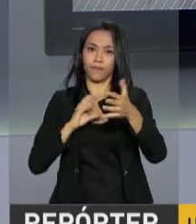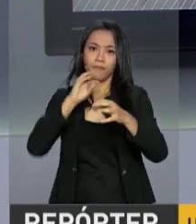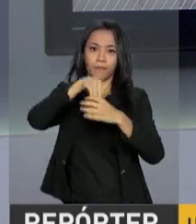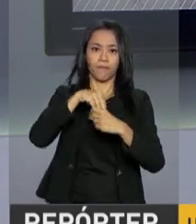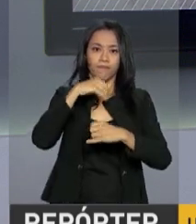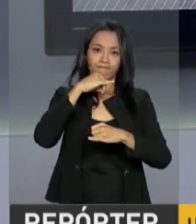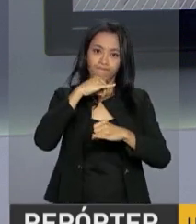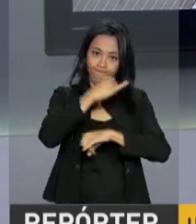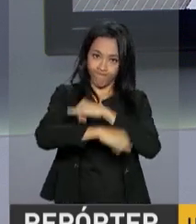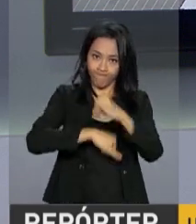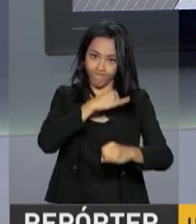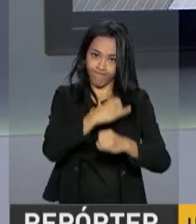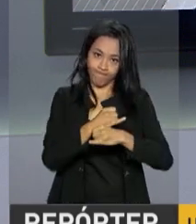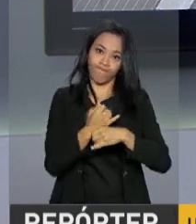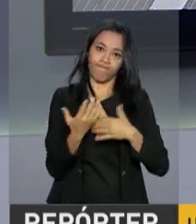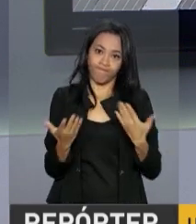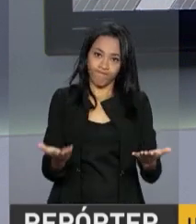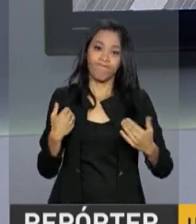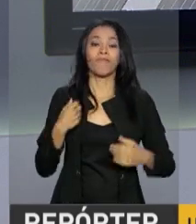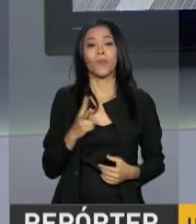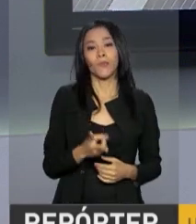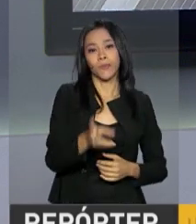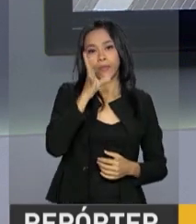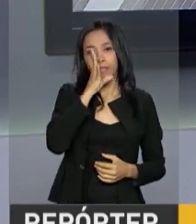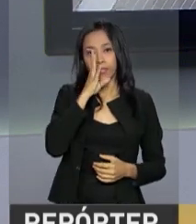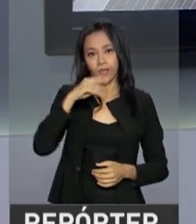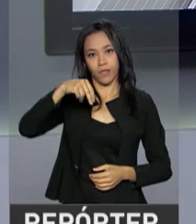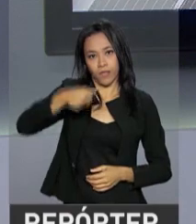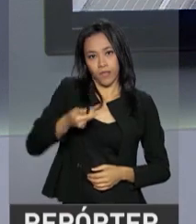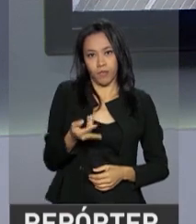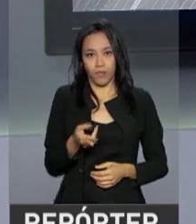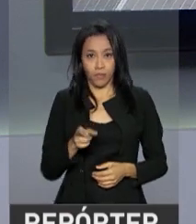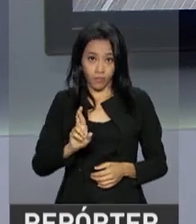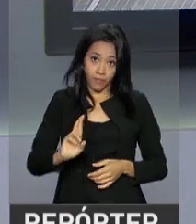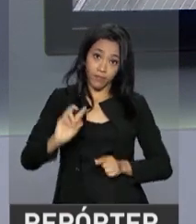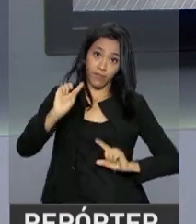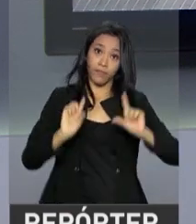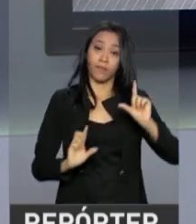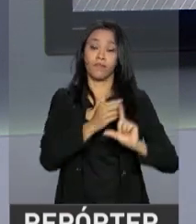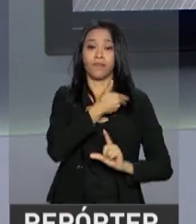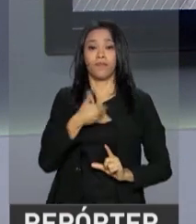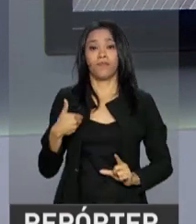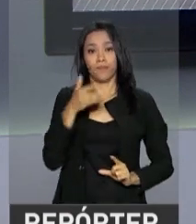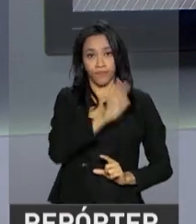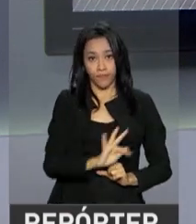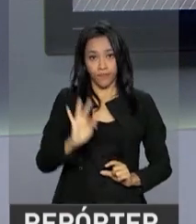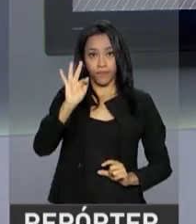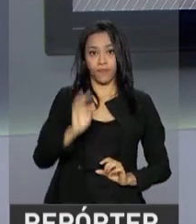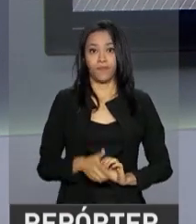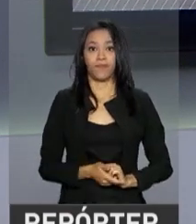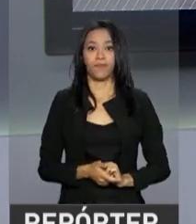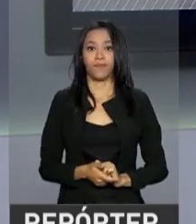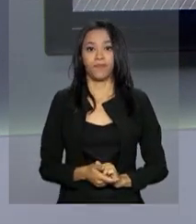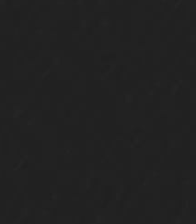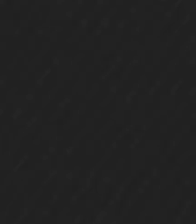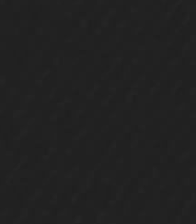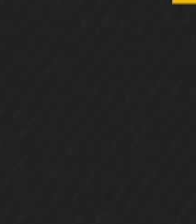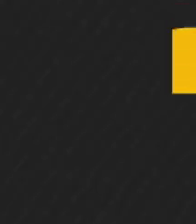também está na página da nbr na internet continue com a gente na nbr a tv do governo federal